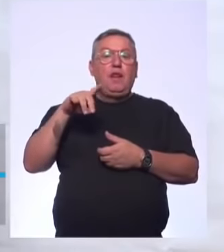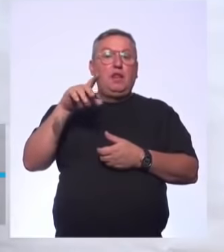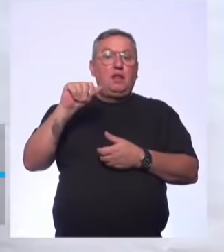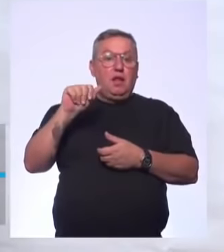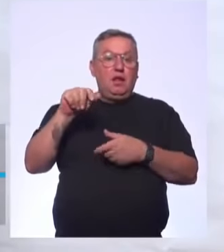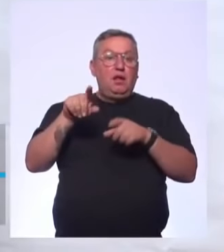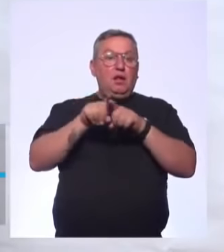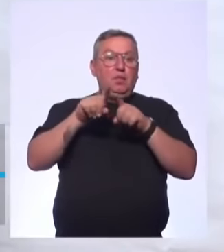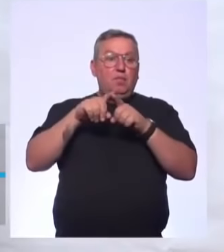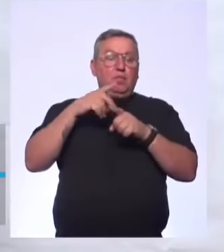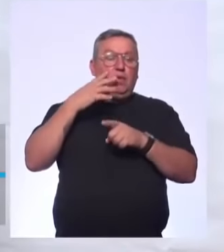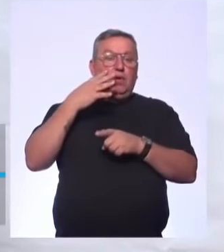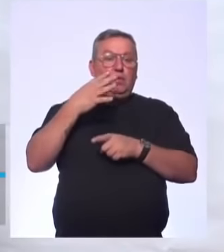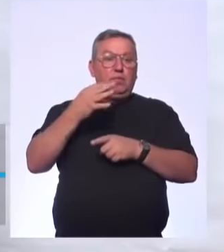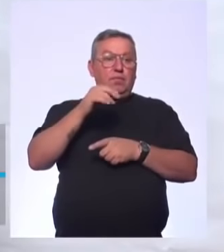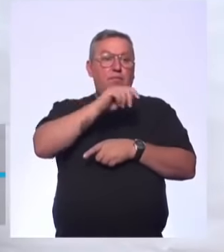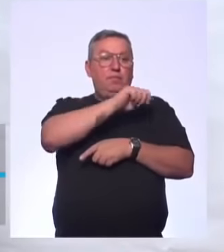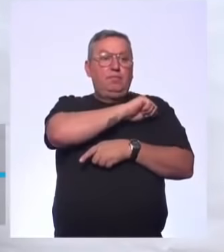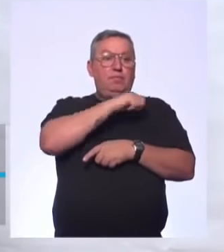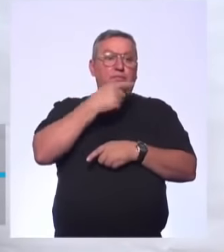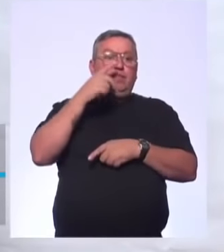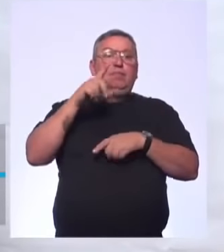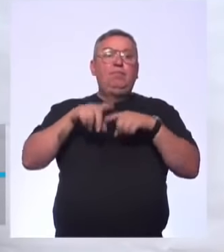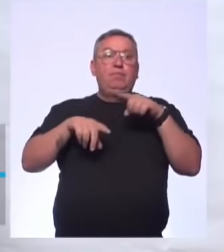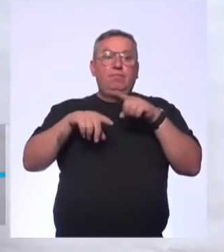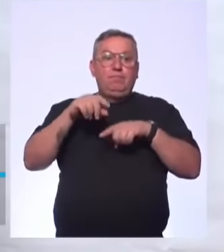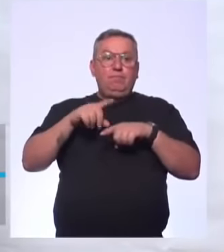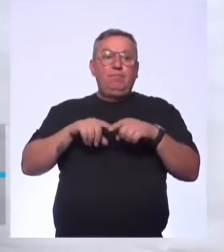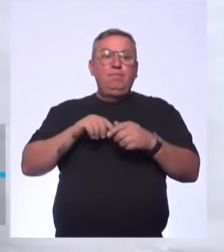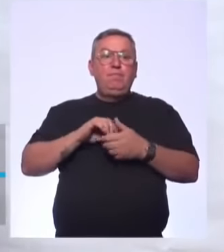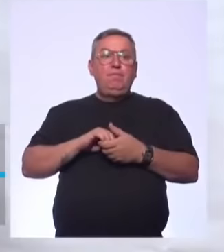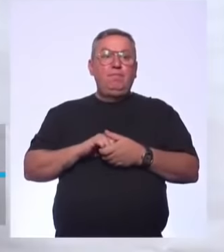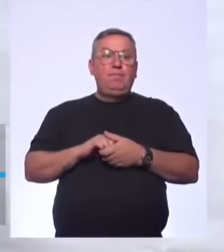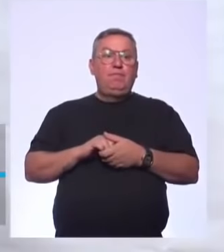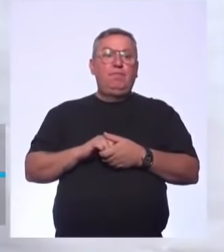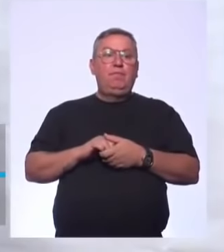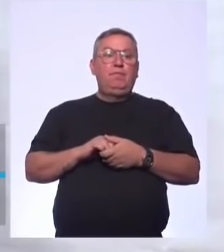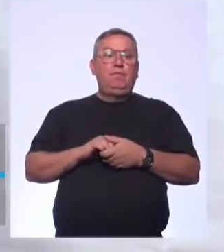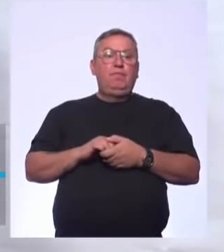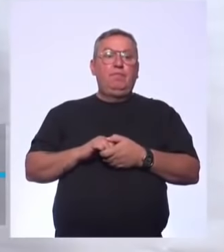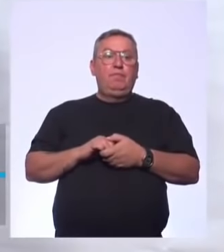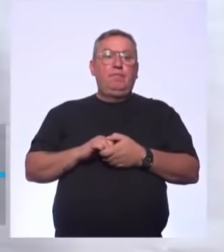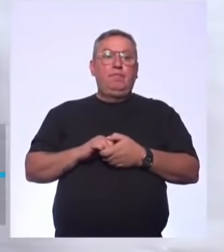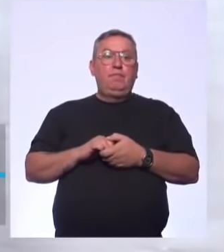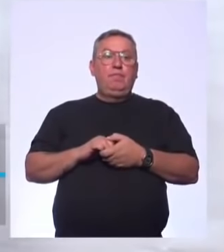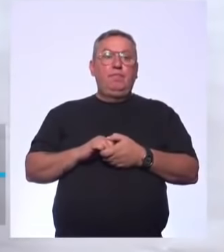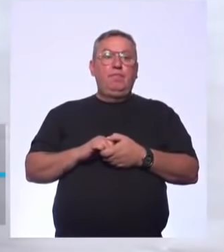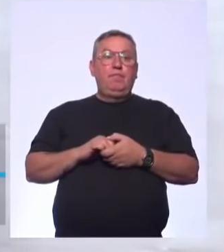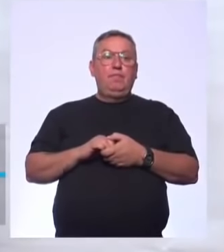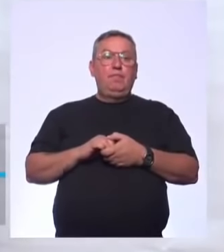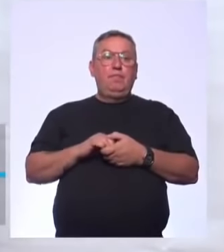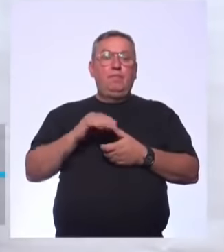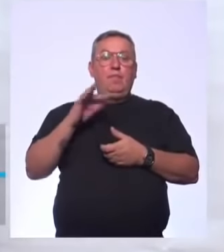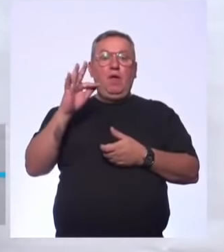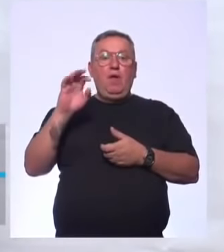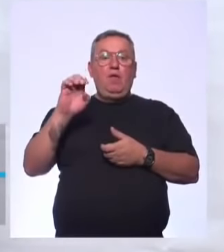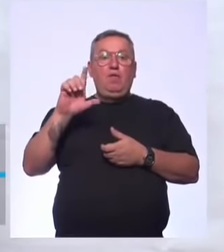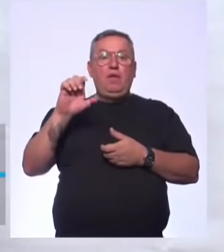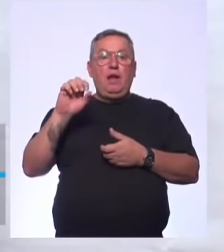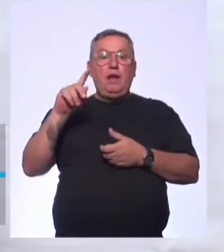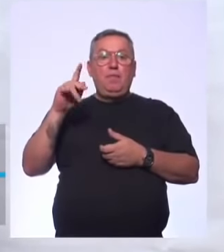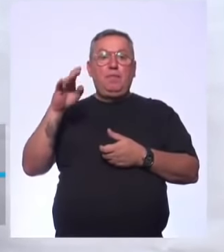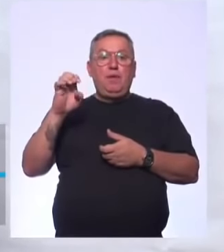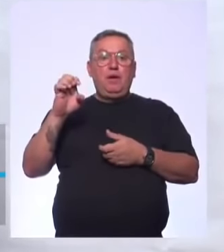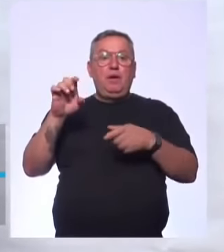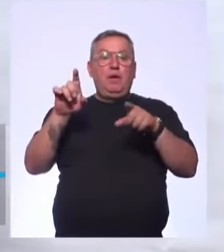Ela chamou a atenção de um aluno que falou um palavrão no chat. Legal isso, hein, teacher? E o professor